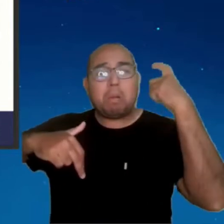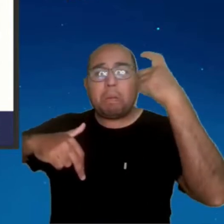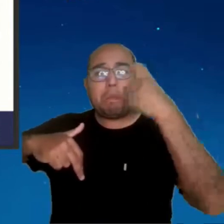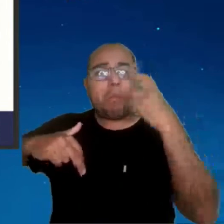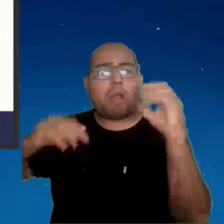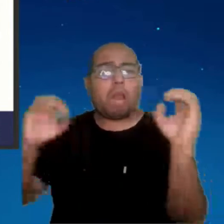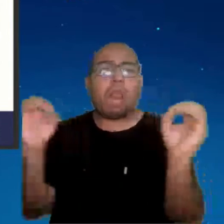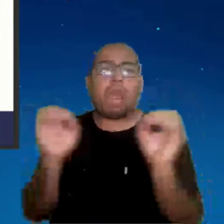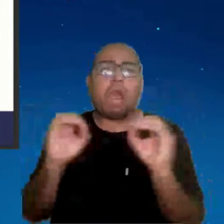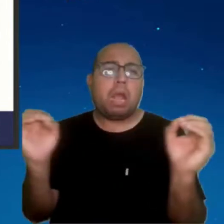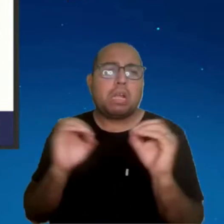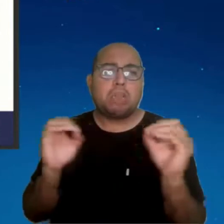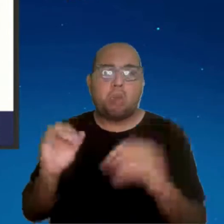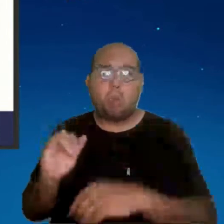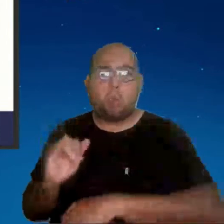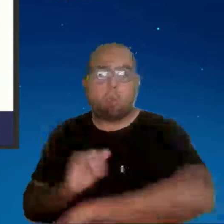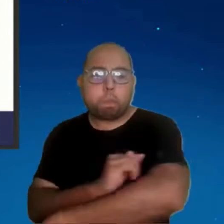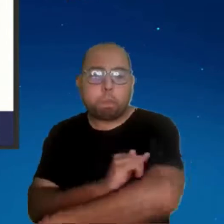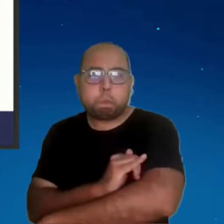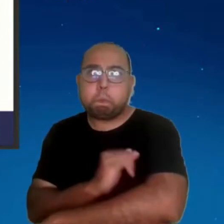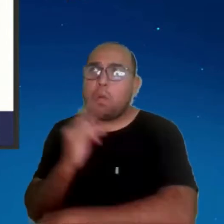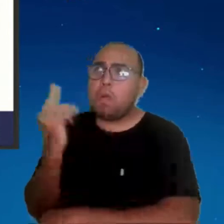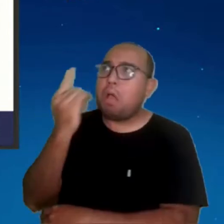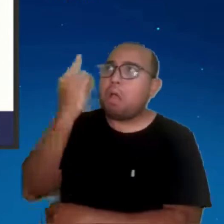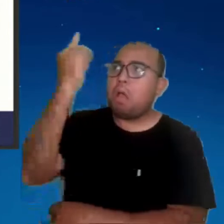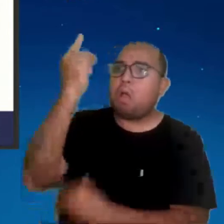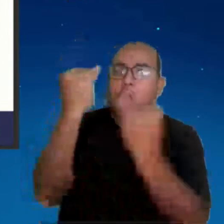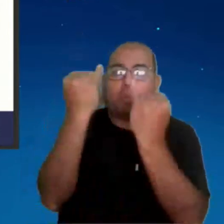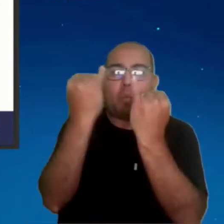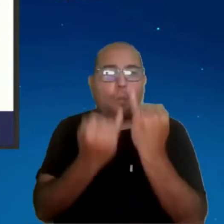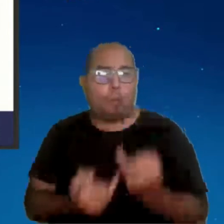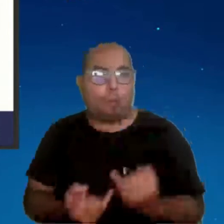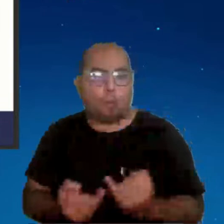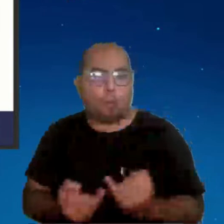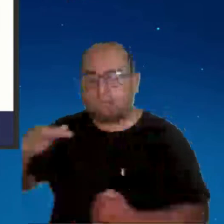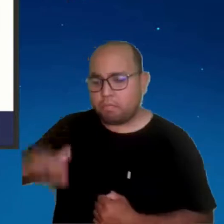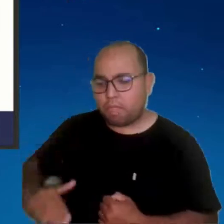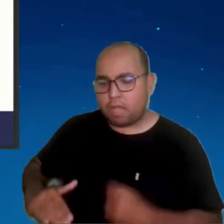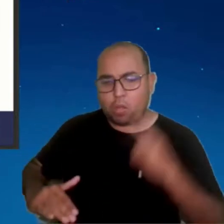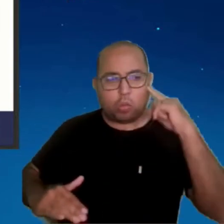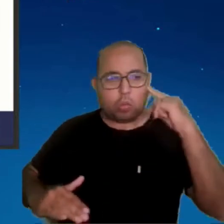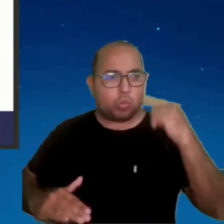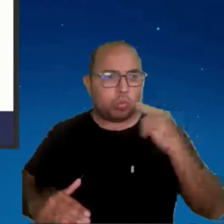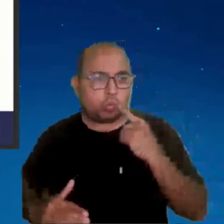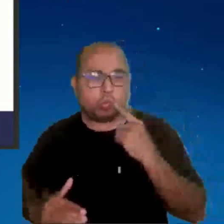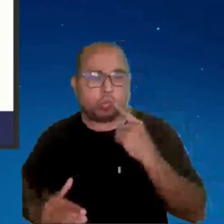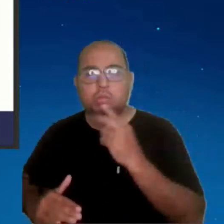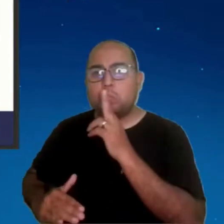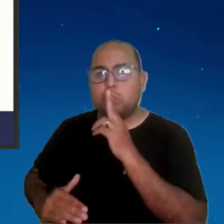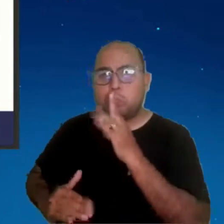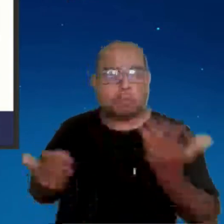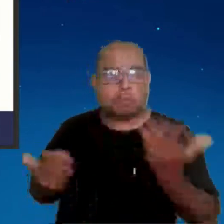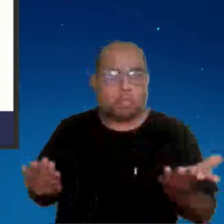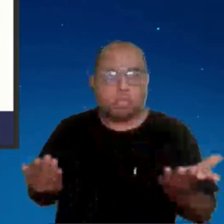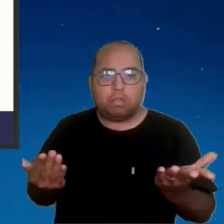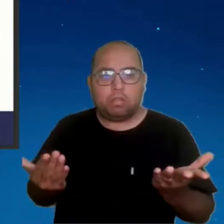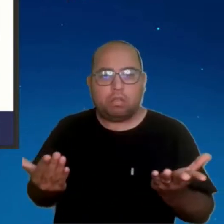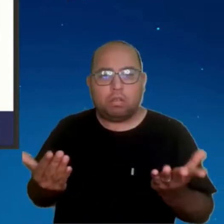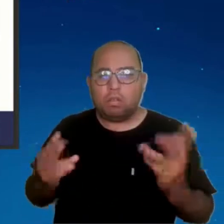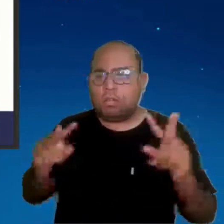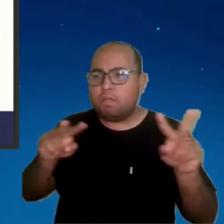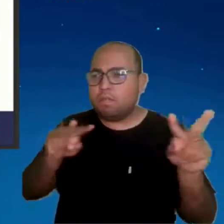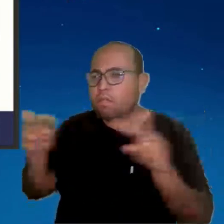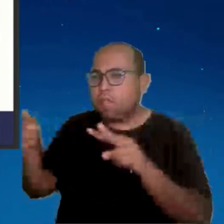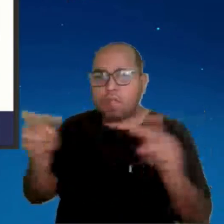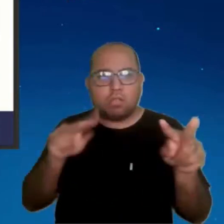nada. Se a pessoa é gorda, se a pessoa é alta, se a pessoa é magra, se ela é anã, se ela é surda, se ela é muda, tudo. Eu vejo